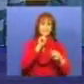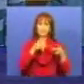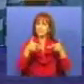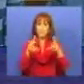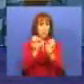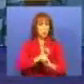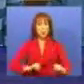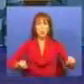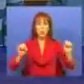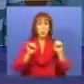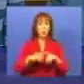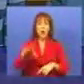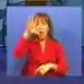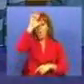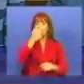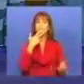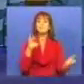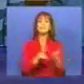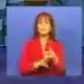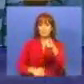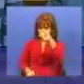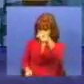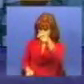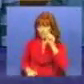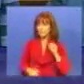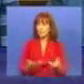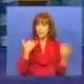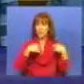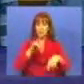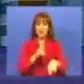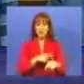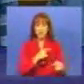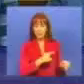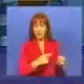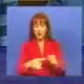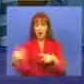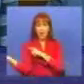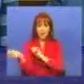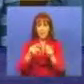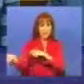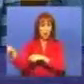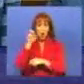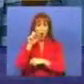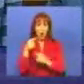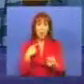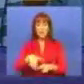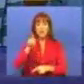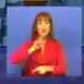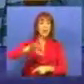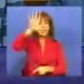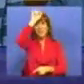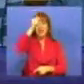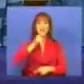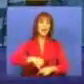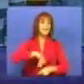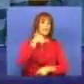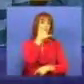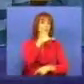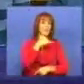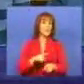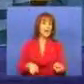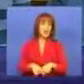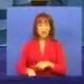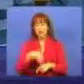oportunidades. O Governo reconhecia isto. Mas durante este debate o que é que ouvimos? Uma ministra feliz, uma ministra